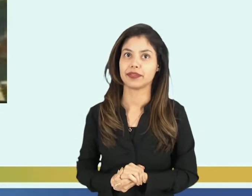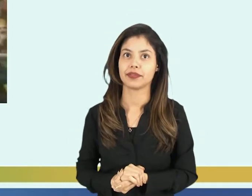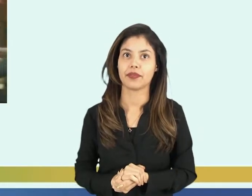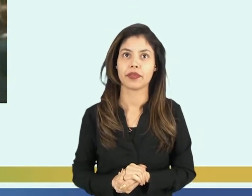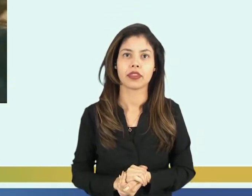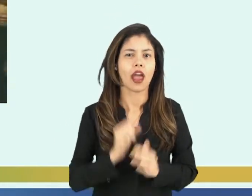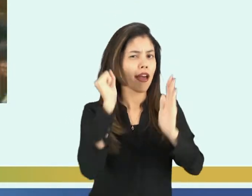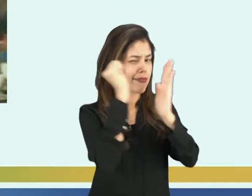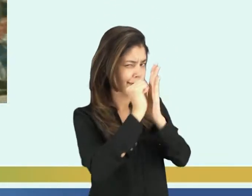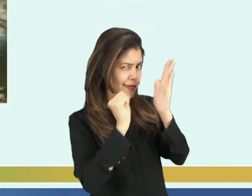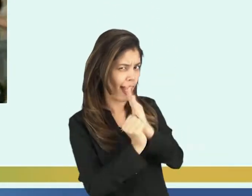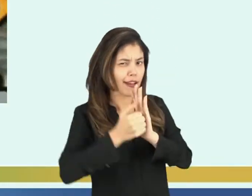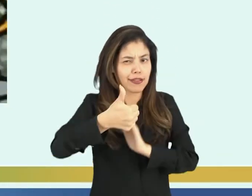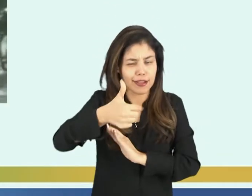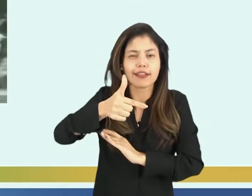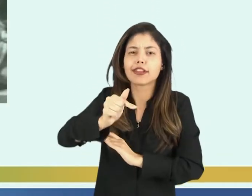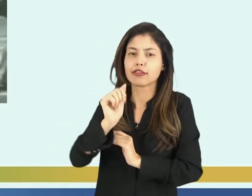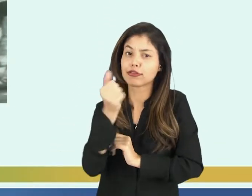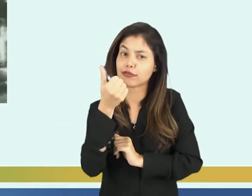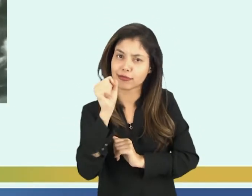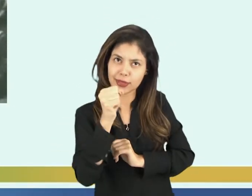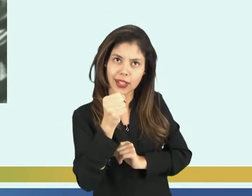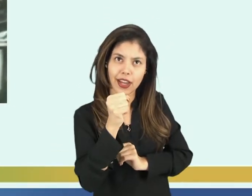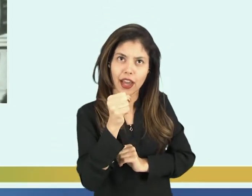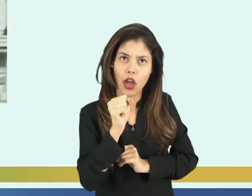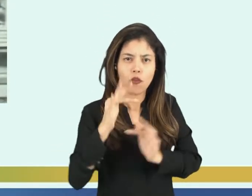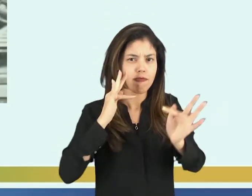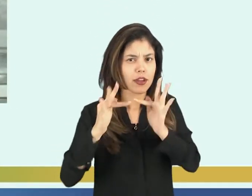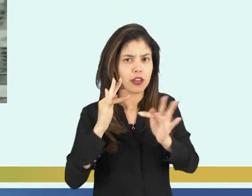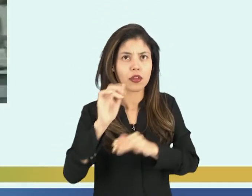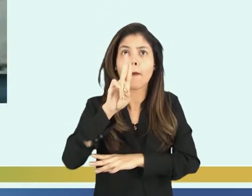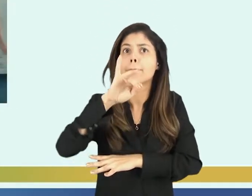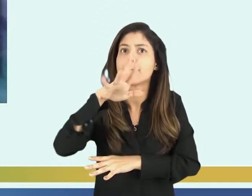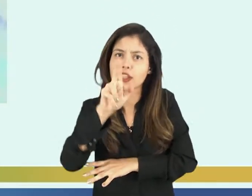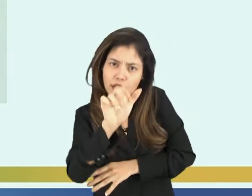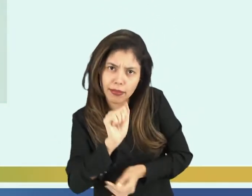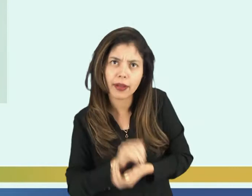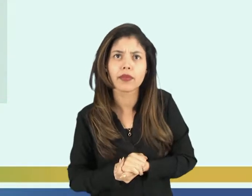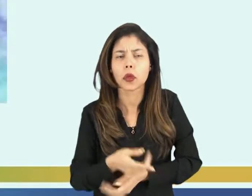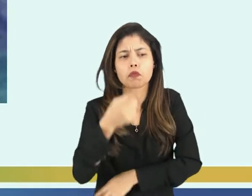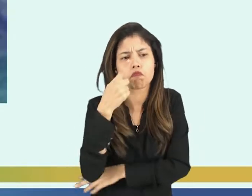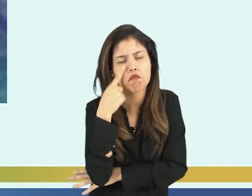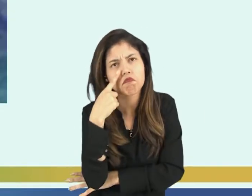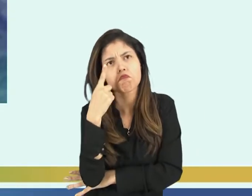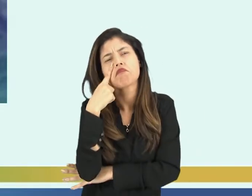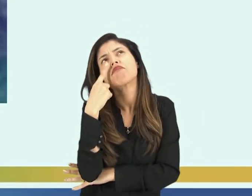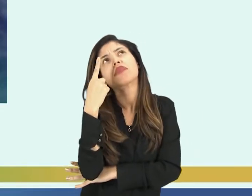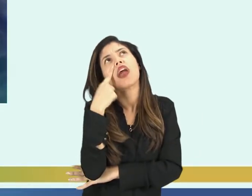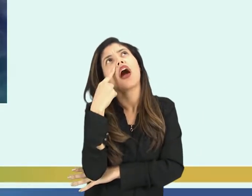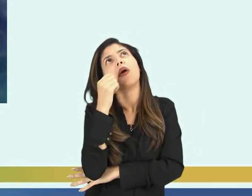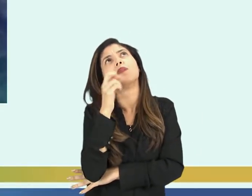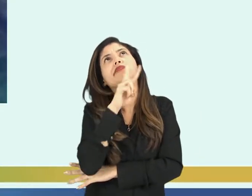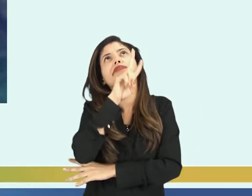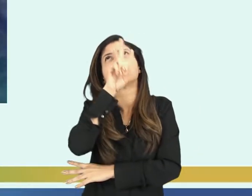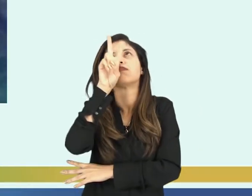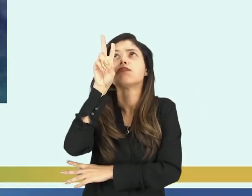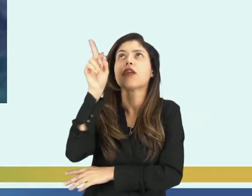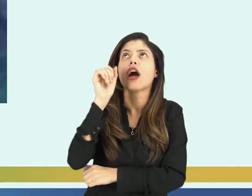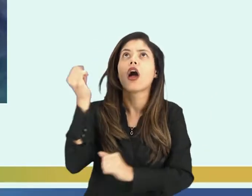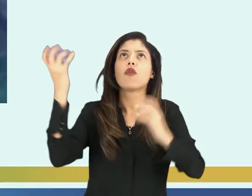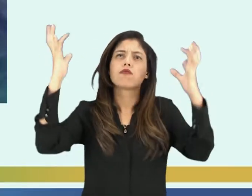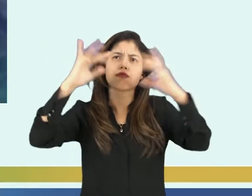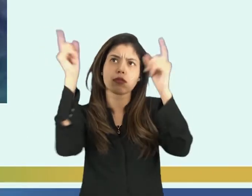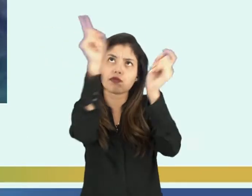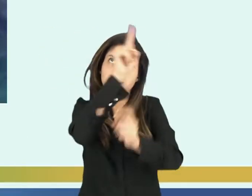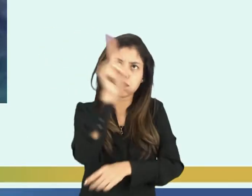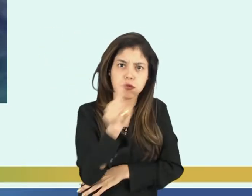Entre os séculos 17 e 18, o físico americano Benjamin Franklin observou o céu em noites de tempestade e